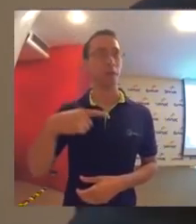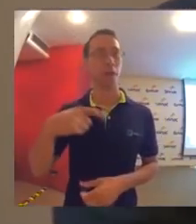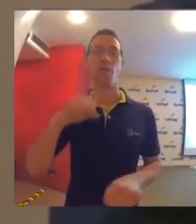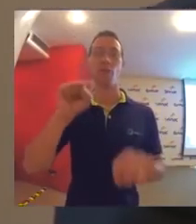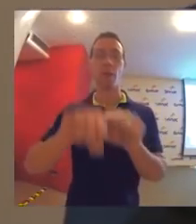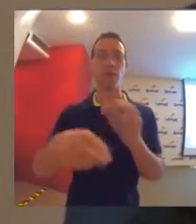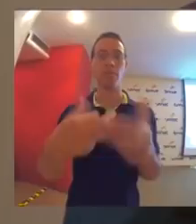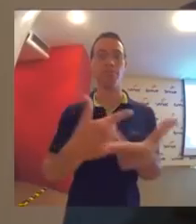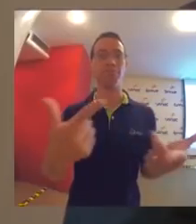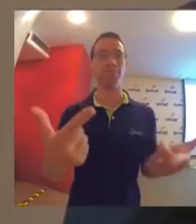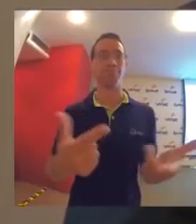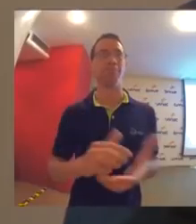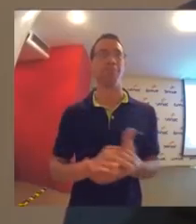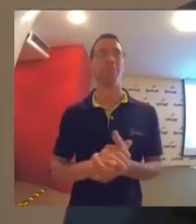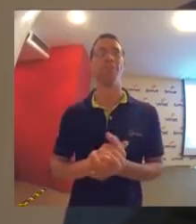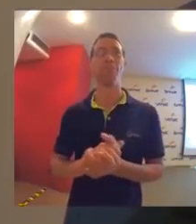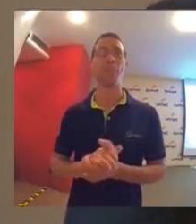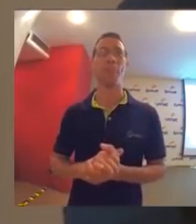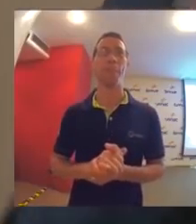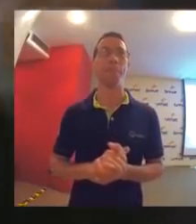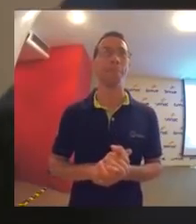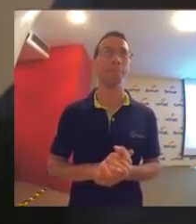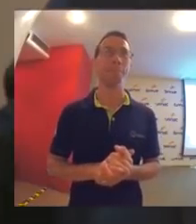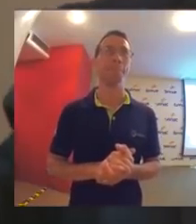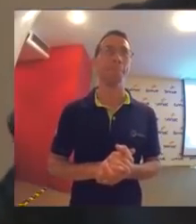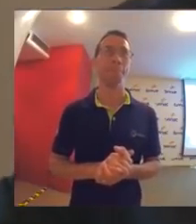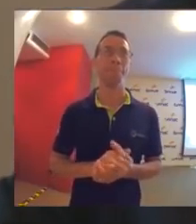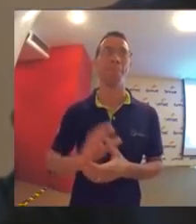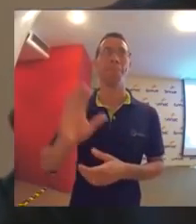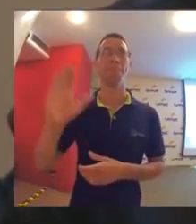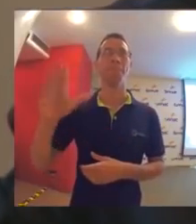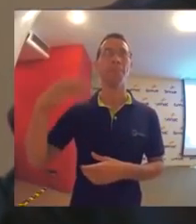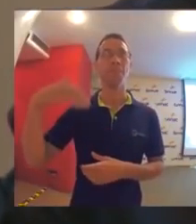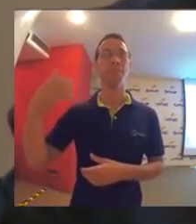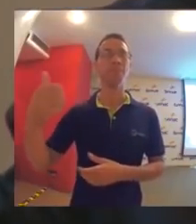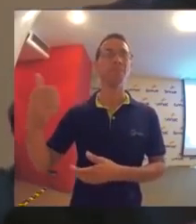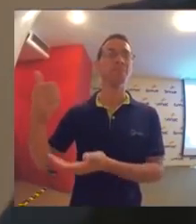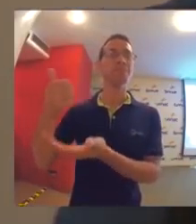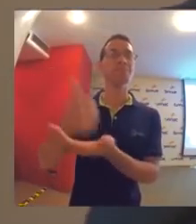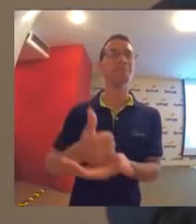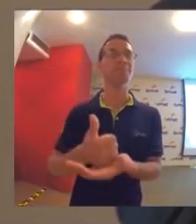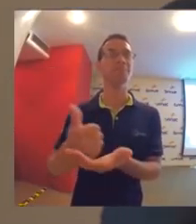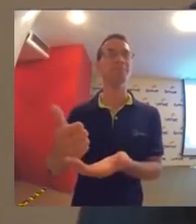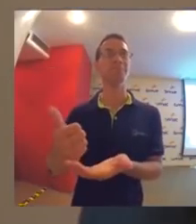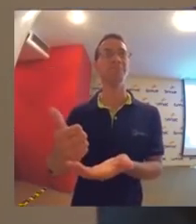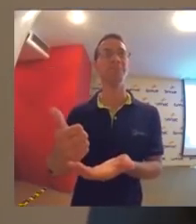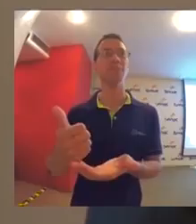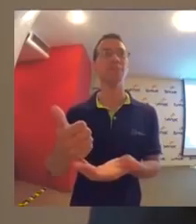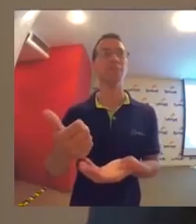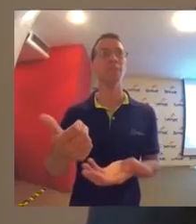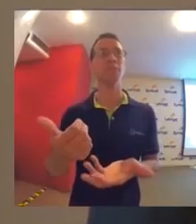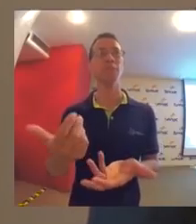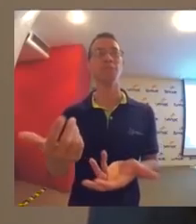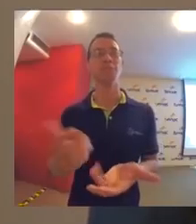à de qualquer outro e que caíram ali com um portuguesinho